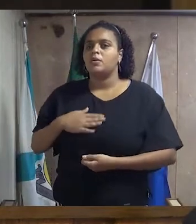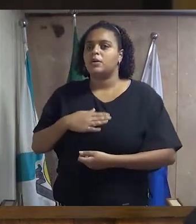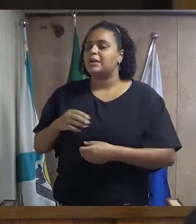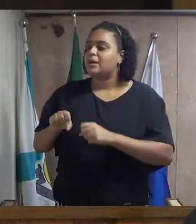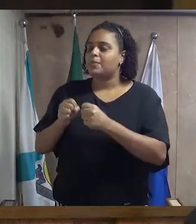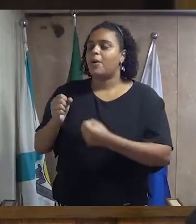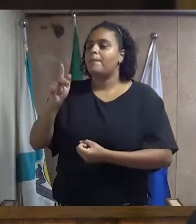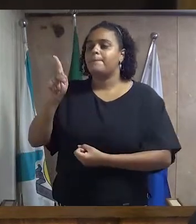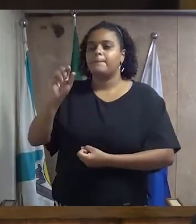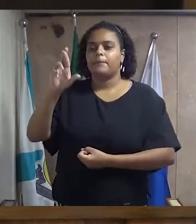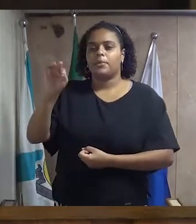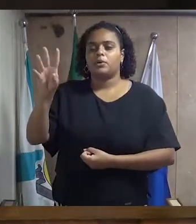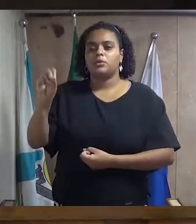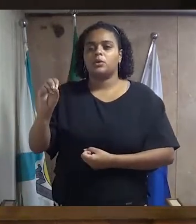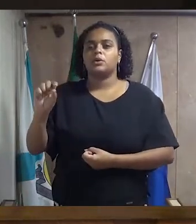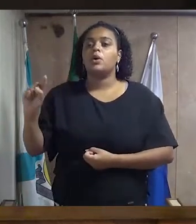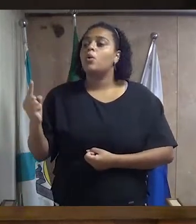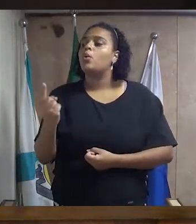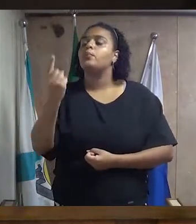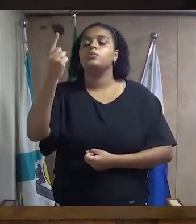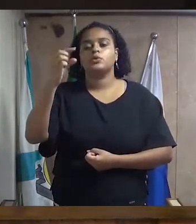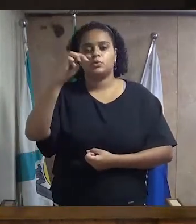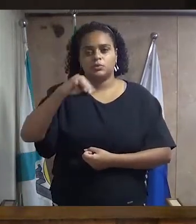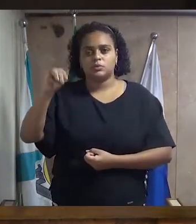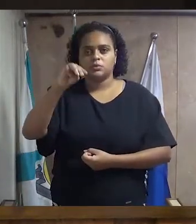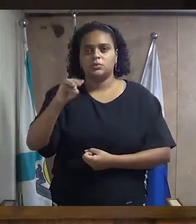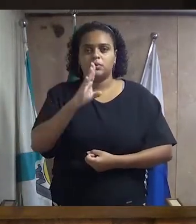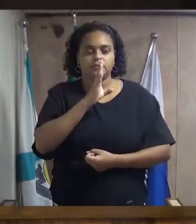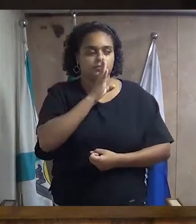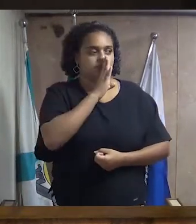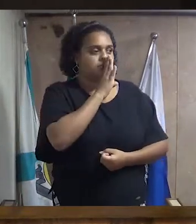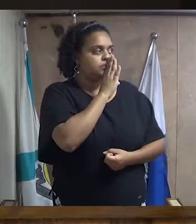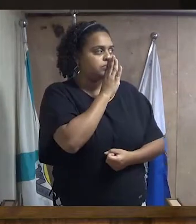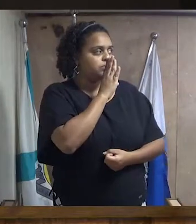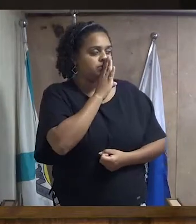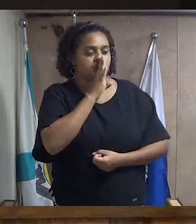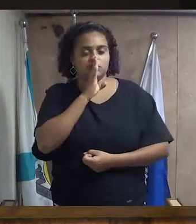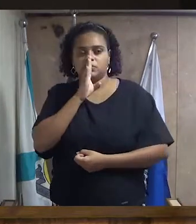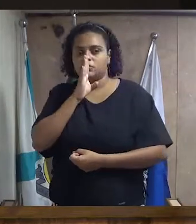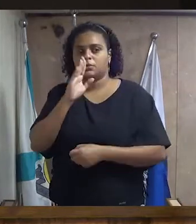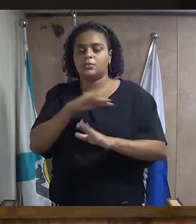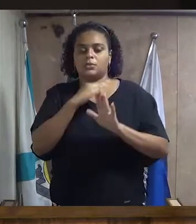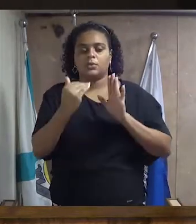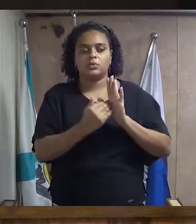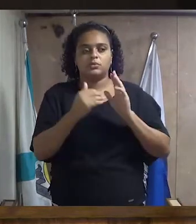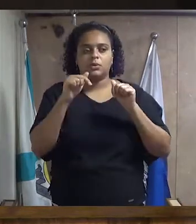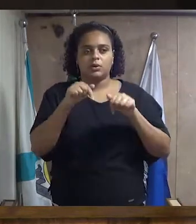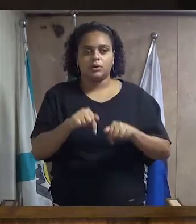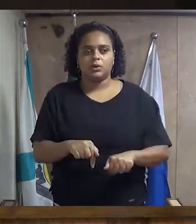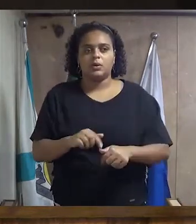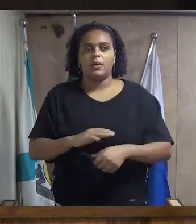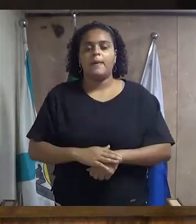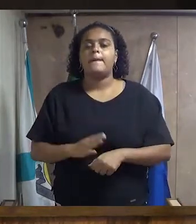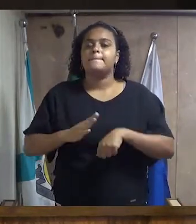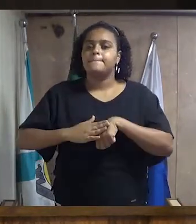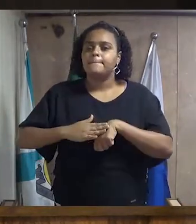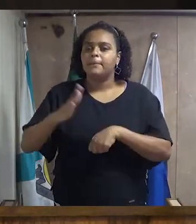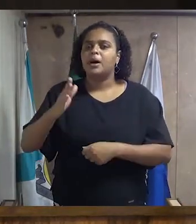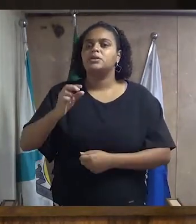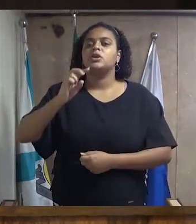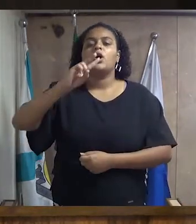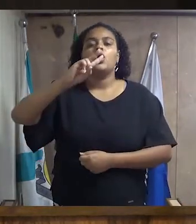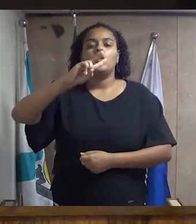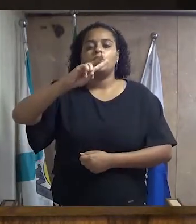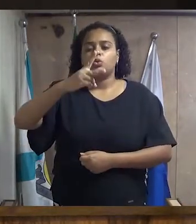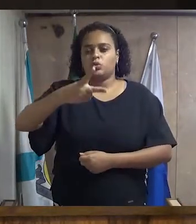e pedir um minuto de silêncio a todos que estão nessa tribuna, por mais de 211 mil